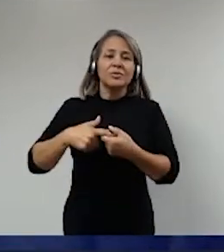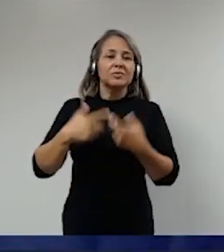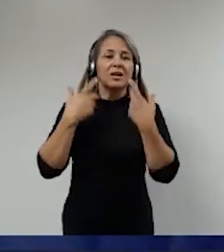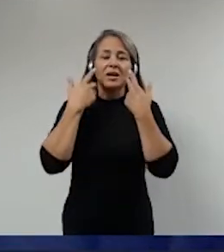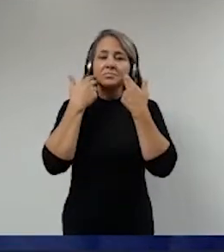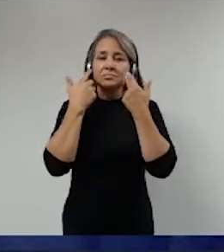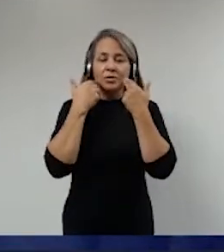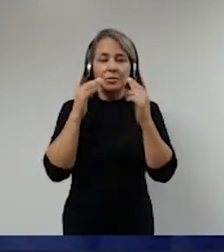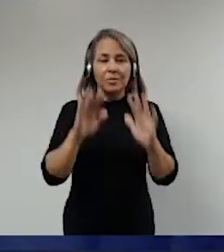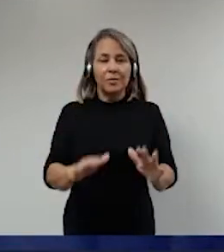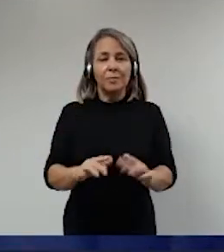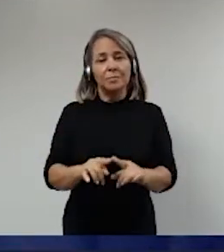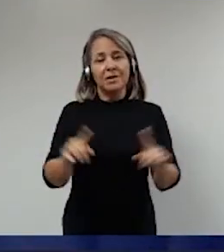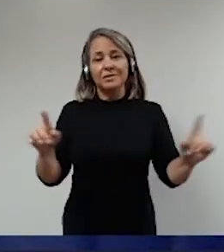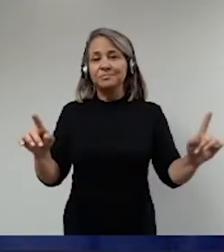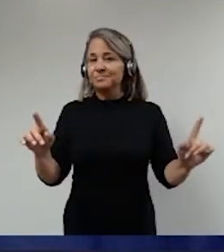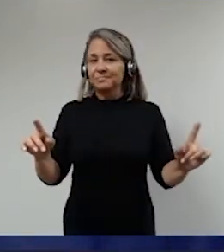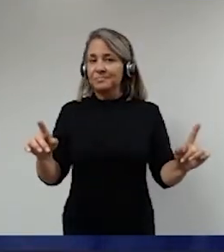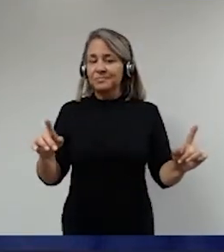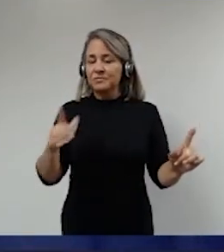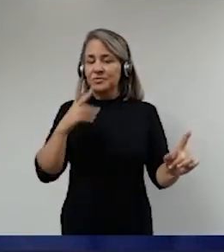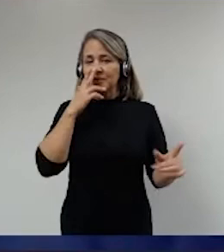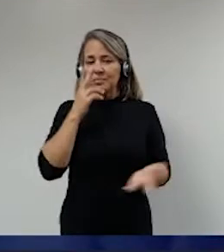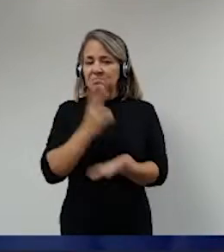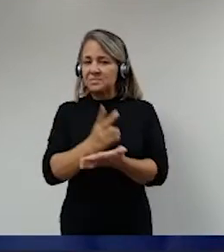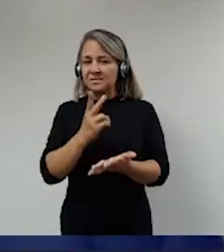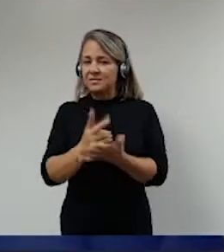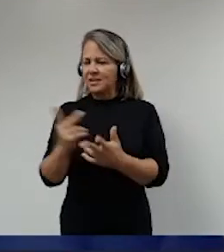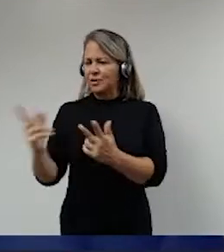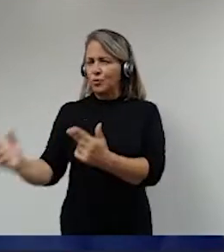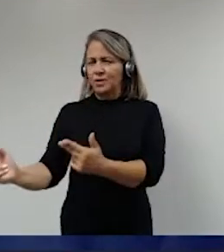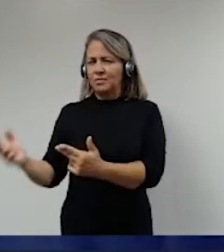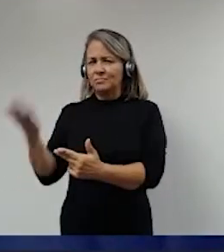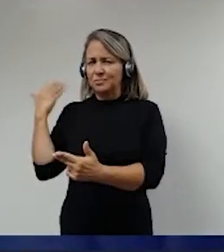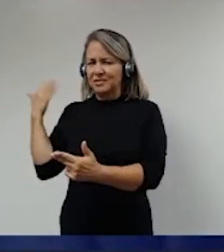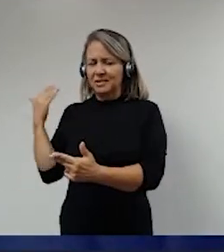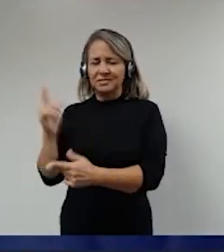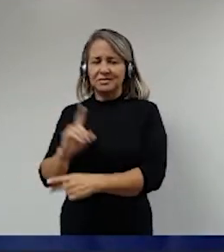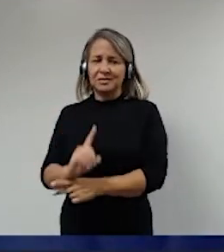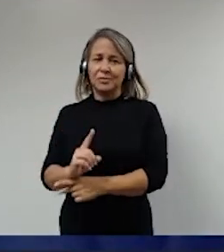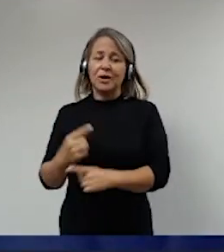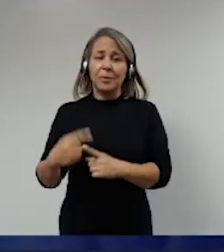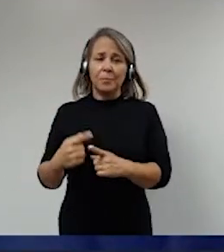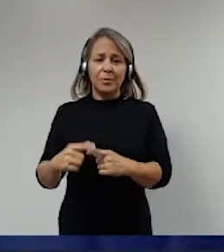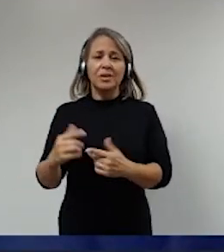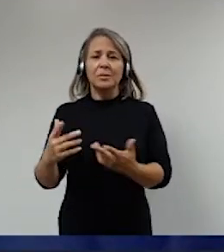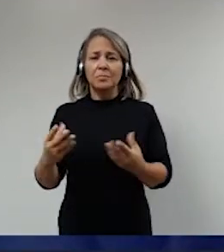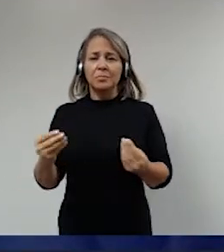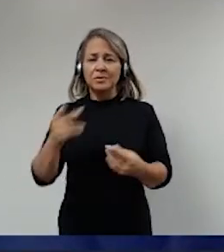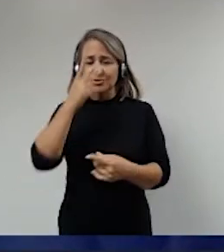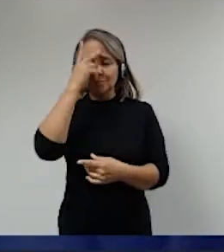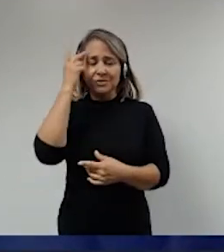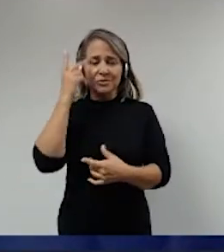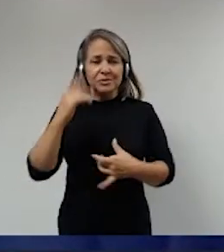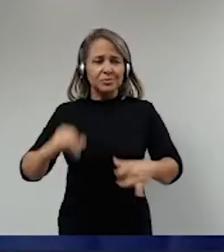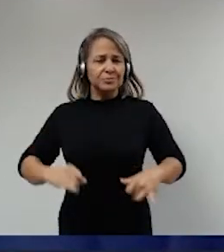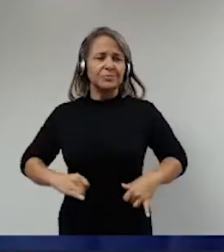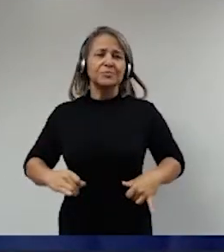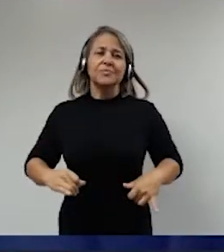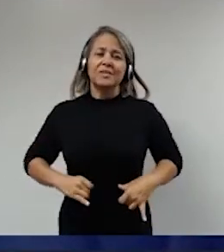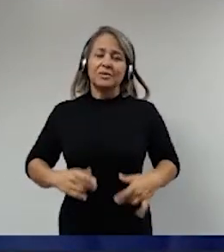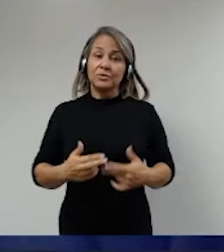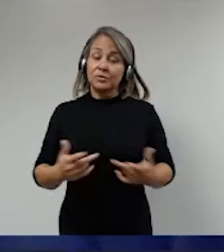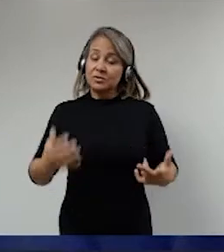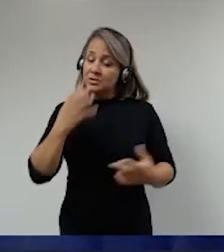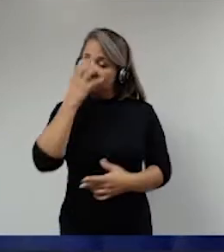né? Nunca mais será da mesma forma, porque esses impactos, né, que o mundo sofreu, eles são impactos muito